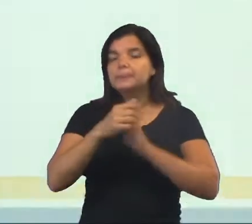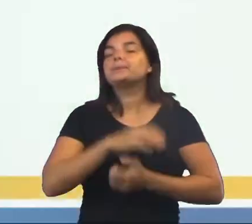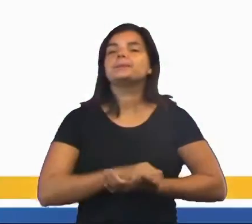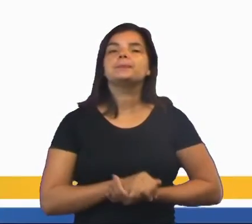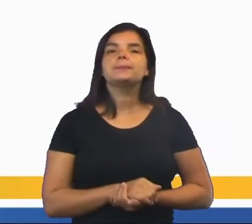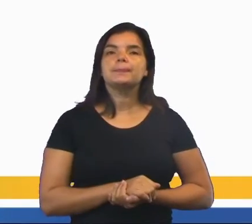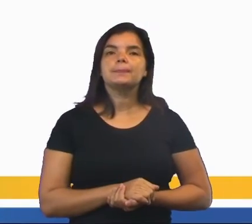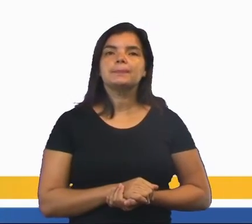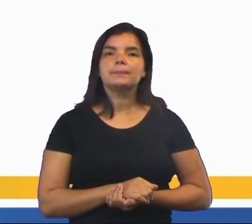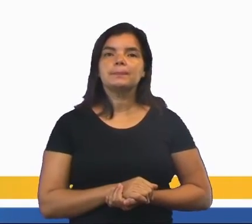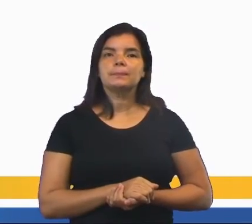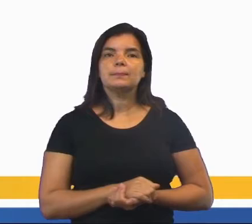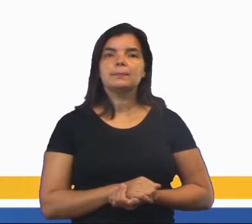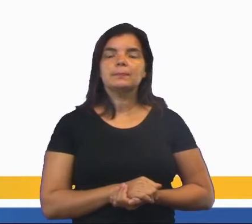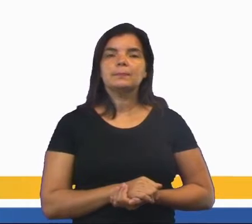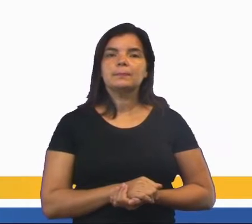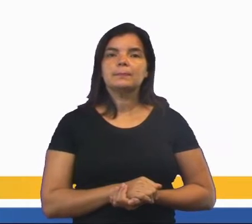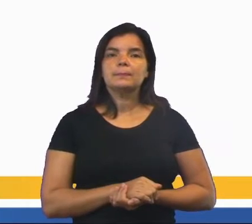Certo.